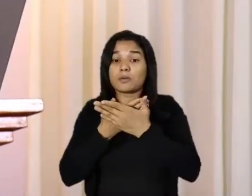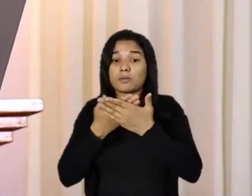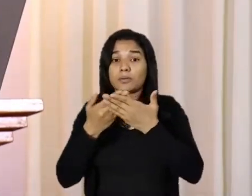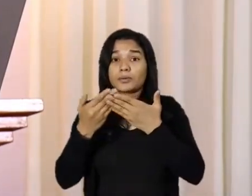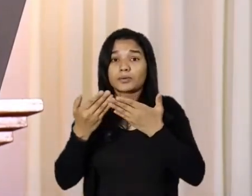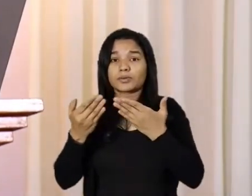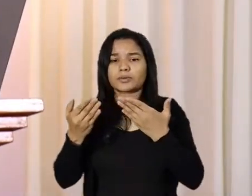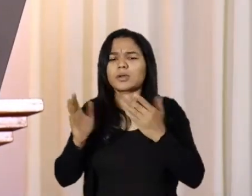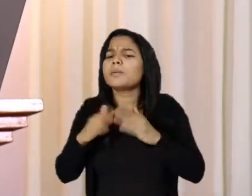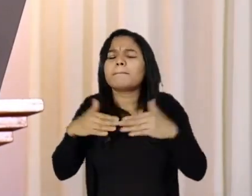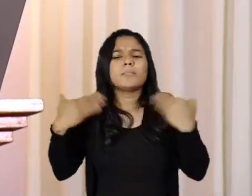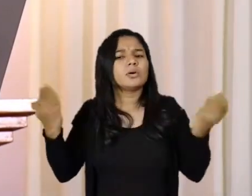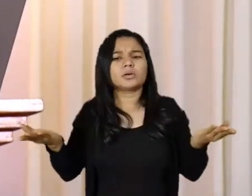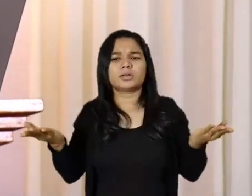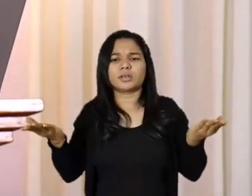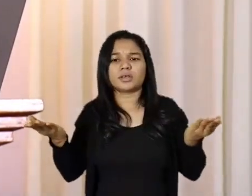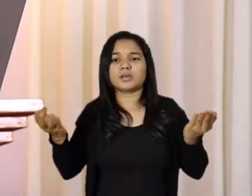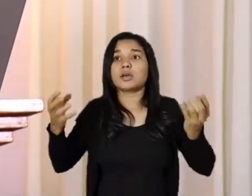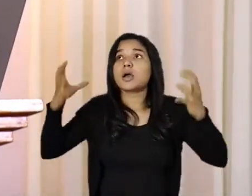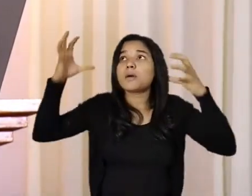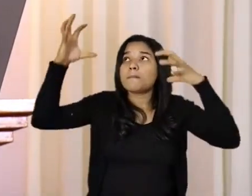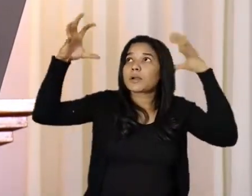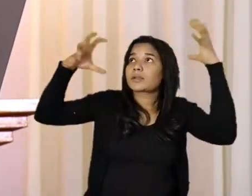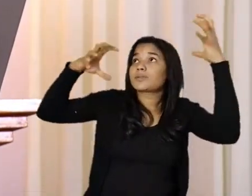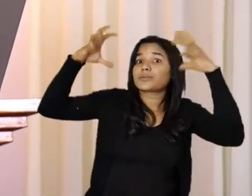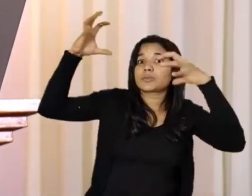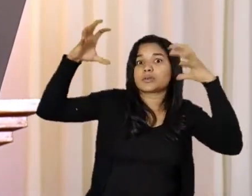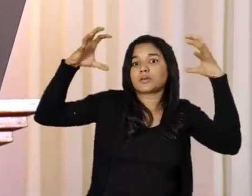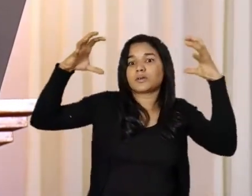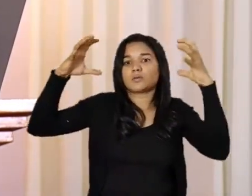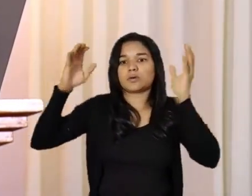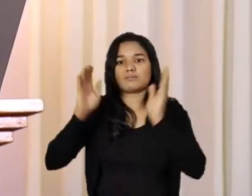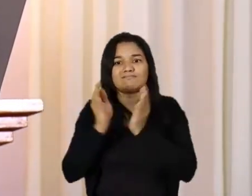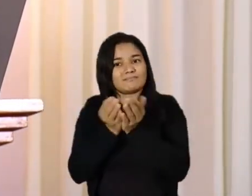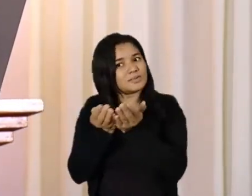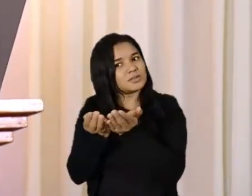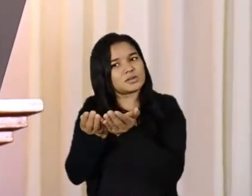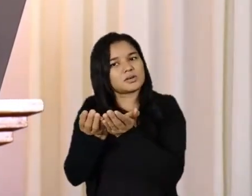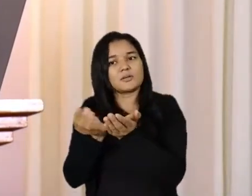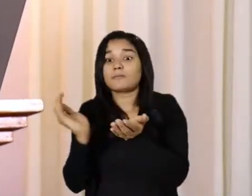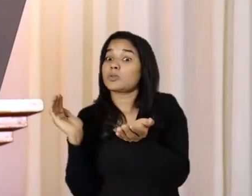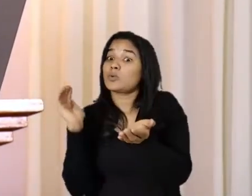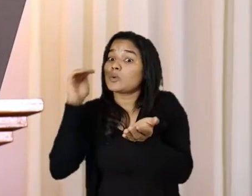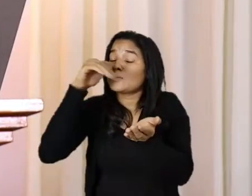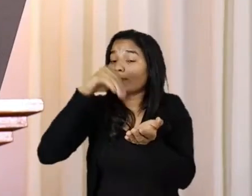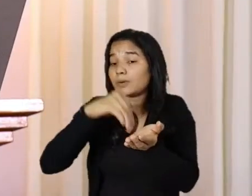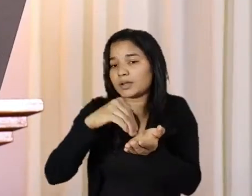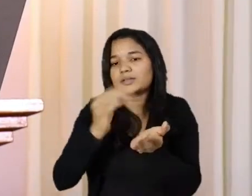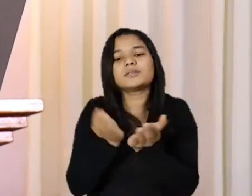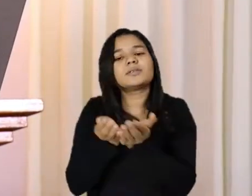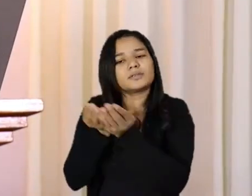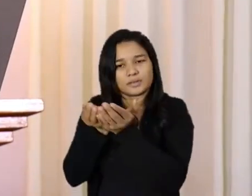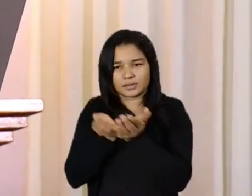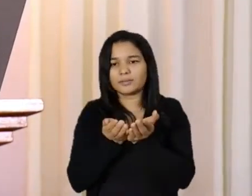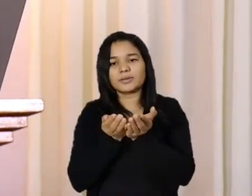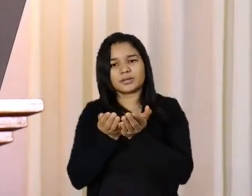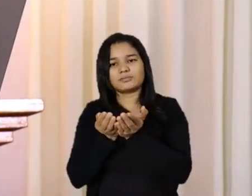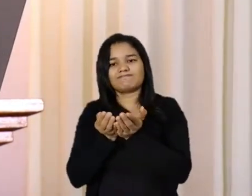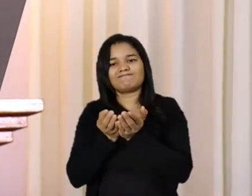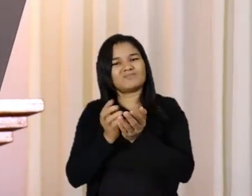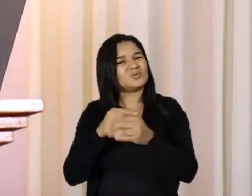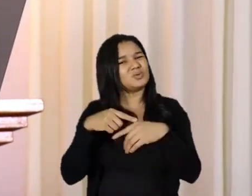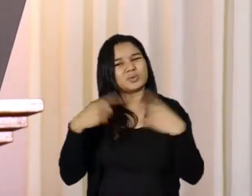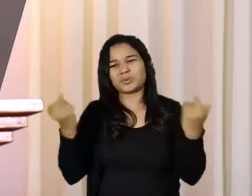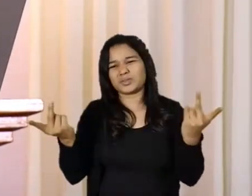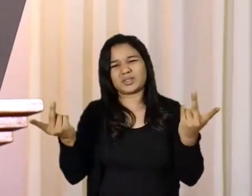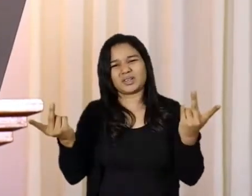que a água externa não entrasse dentro daquela embarcação. Do contrário, eles iriam naufragar,